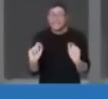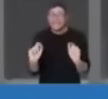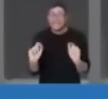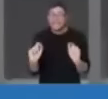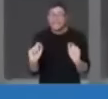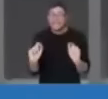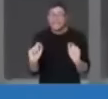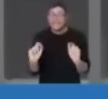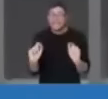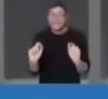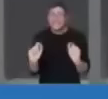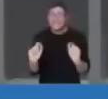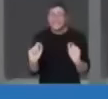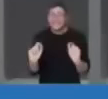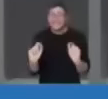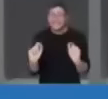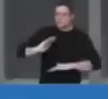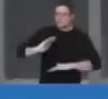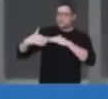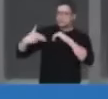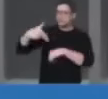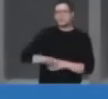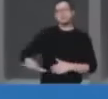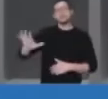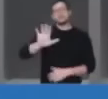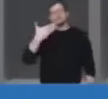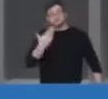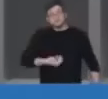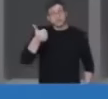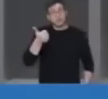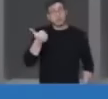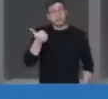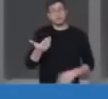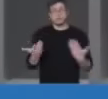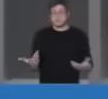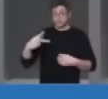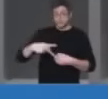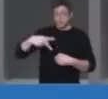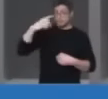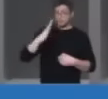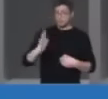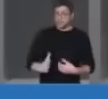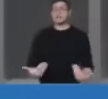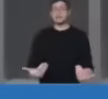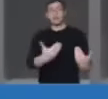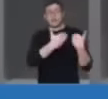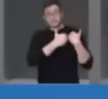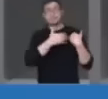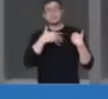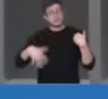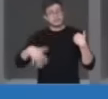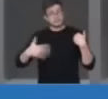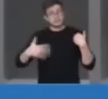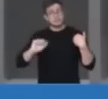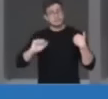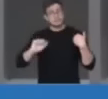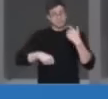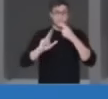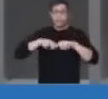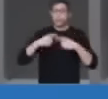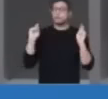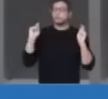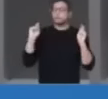desenvolvimento Nacional muito da Petrobras que tem não só no seu papel especificamente o papel de desenvolver diversas cadeias produtivas